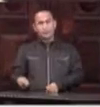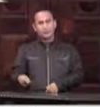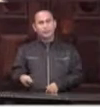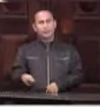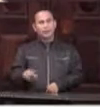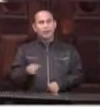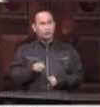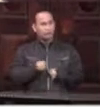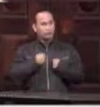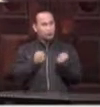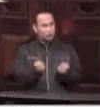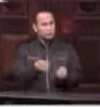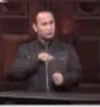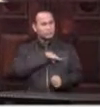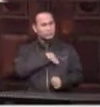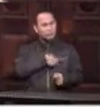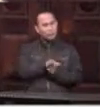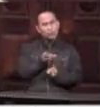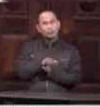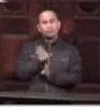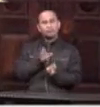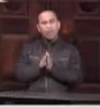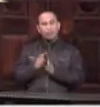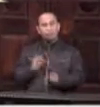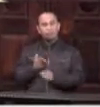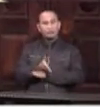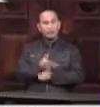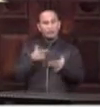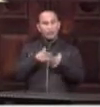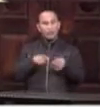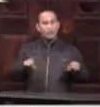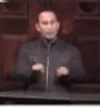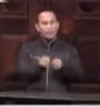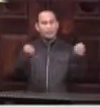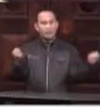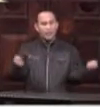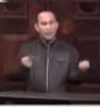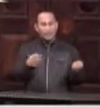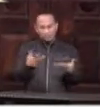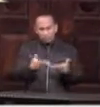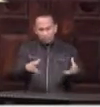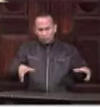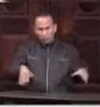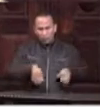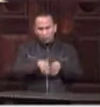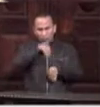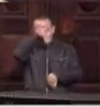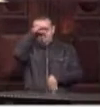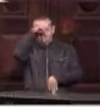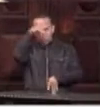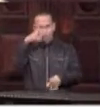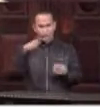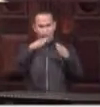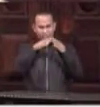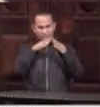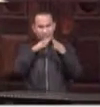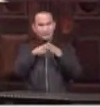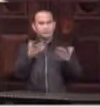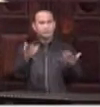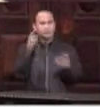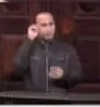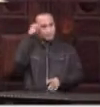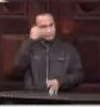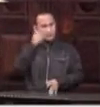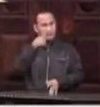policiais eram muitas vezes orientadas a invadir e desmontar terreiros, templos religiosos de matriz africana